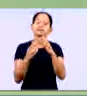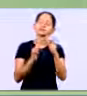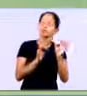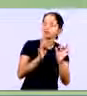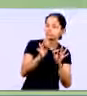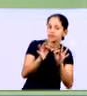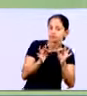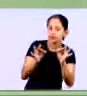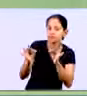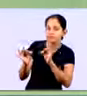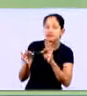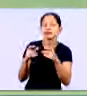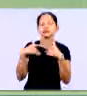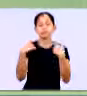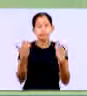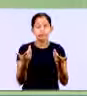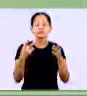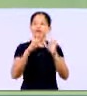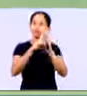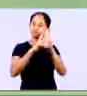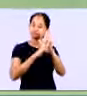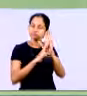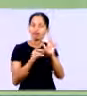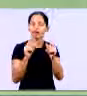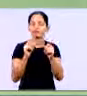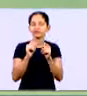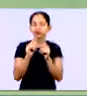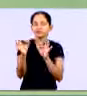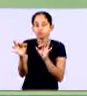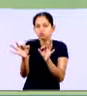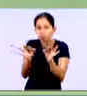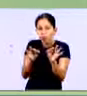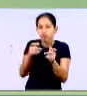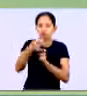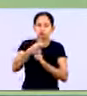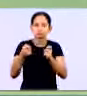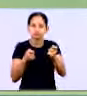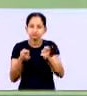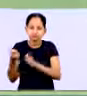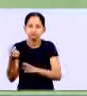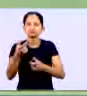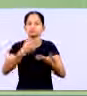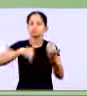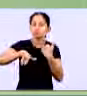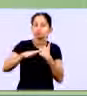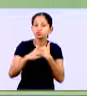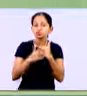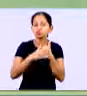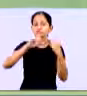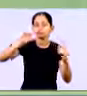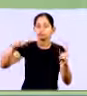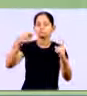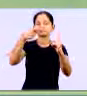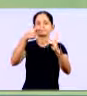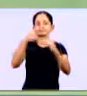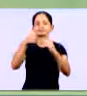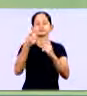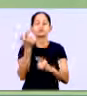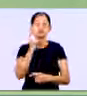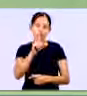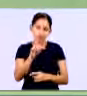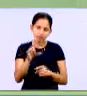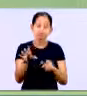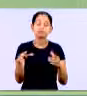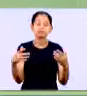fornece roteiros para dirigir, coordenar e controlar suas ações na consecução de seus objetivos, tá? Então,